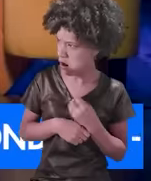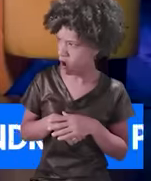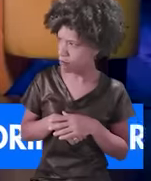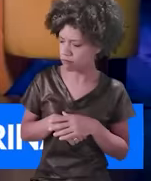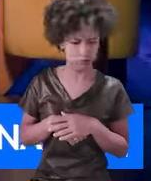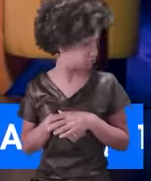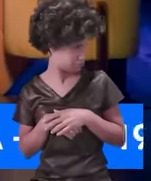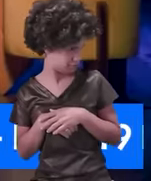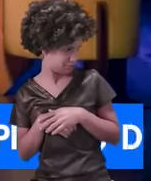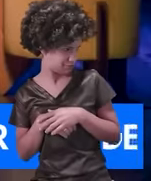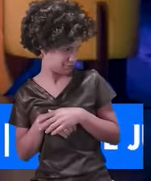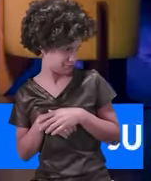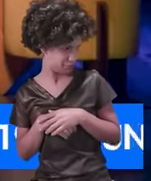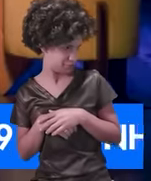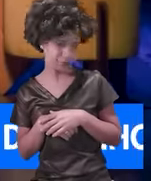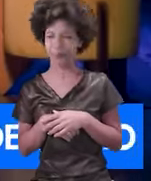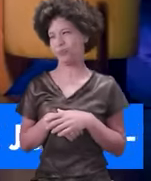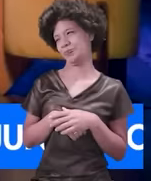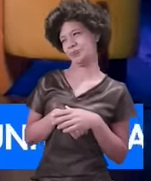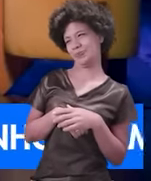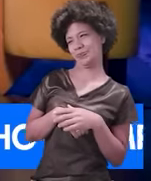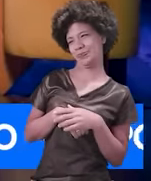muito e muito